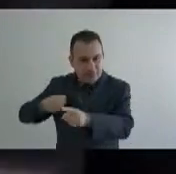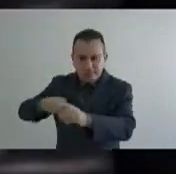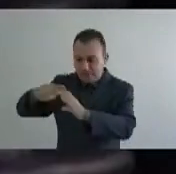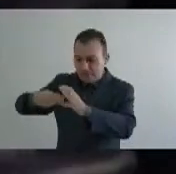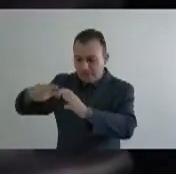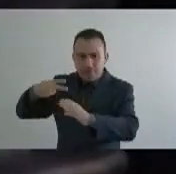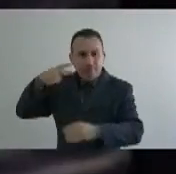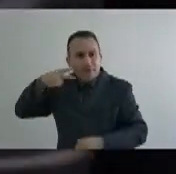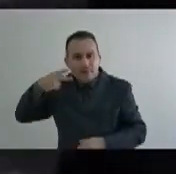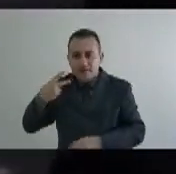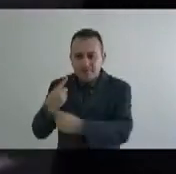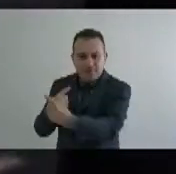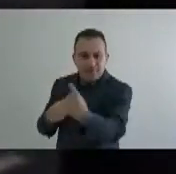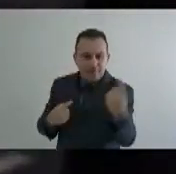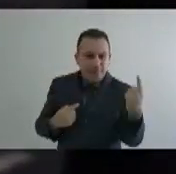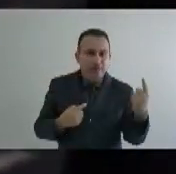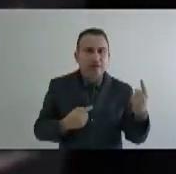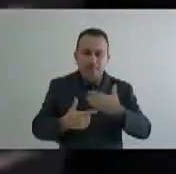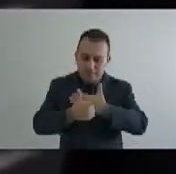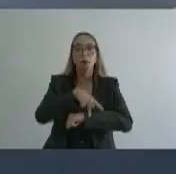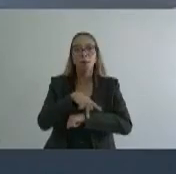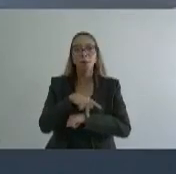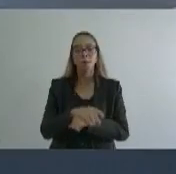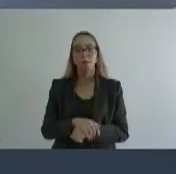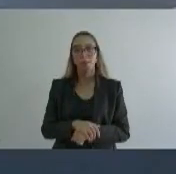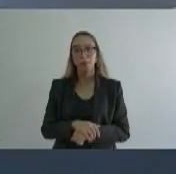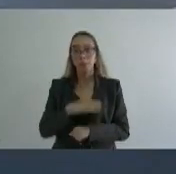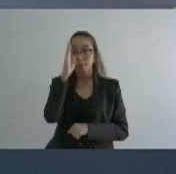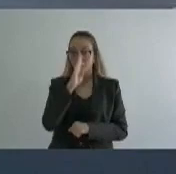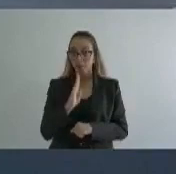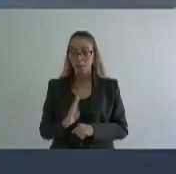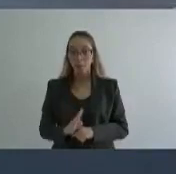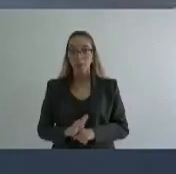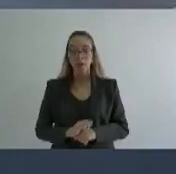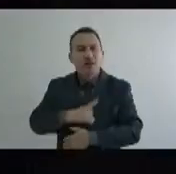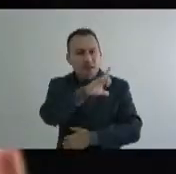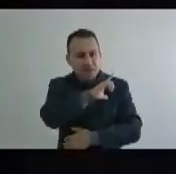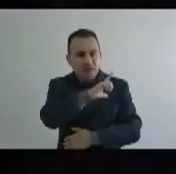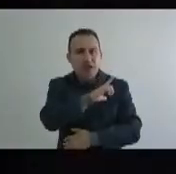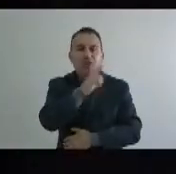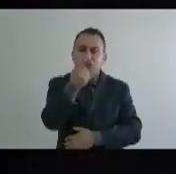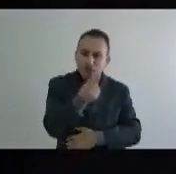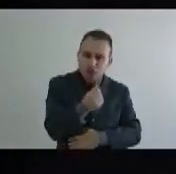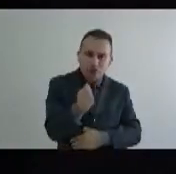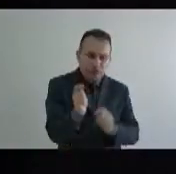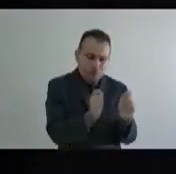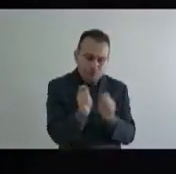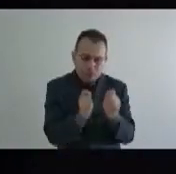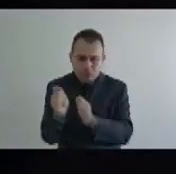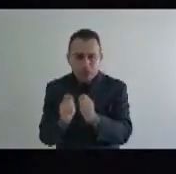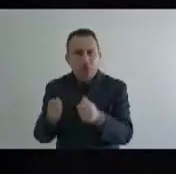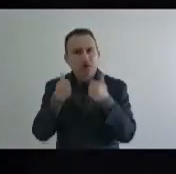câmara, cumpra o seu papel na entrega de resultados. Ter responsabilidade fiscal, cuidar bem do dinheiro,